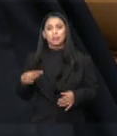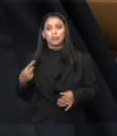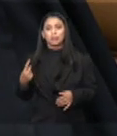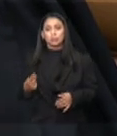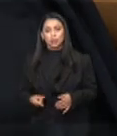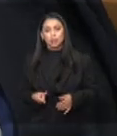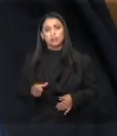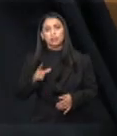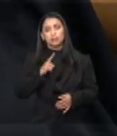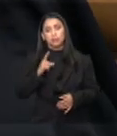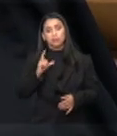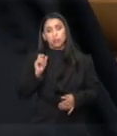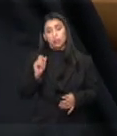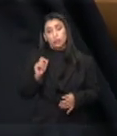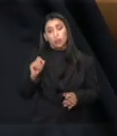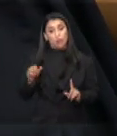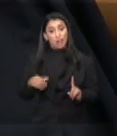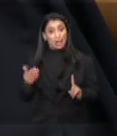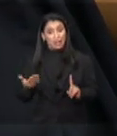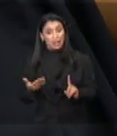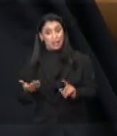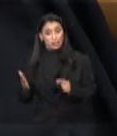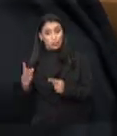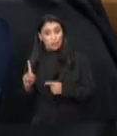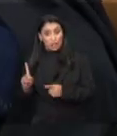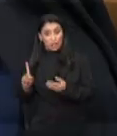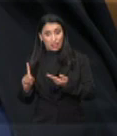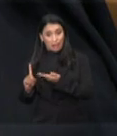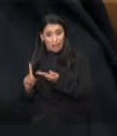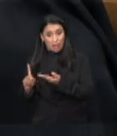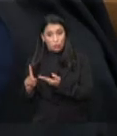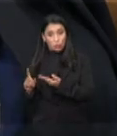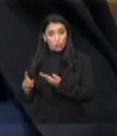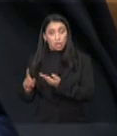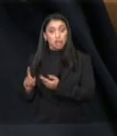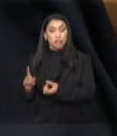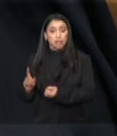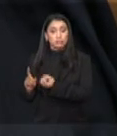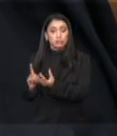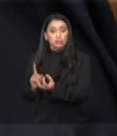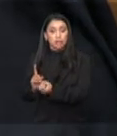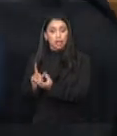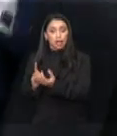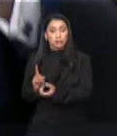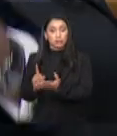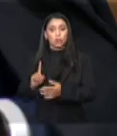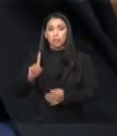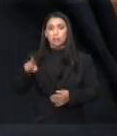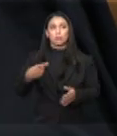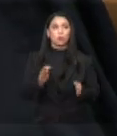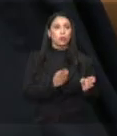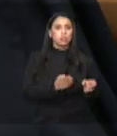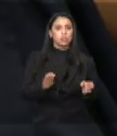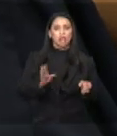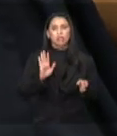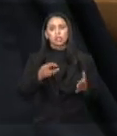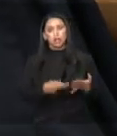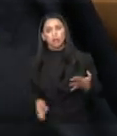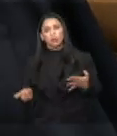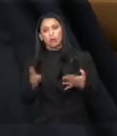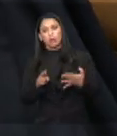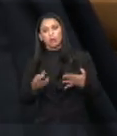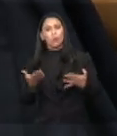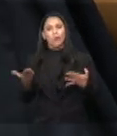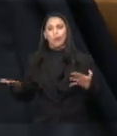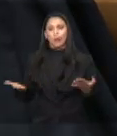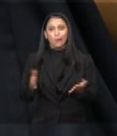foi concedido ao réu que o delatou. Não pode ser a qualquer momento, depois do proferimento da sentença, já em fase recursal. A